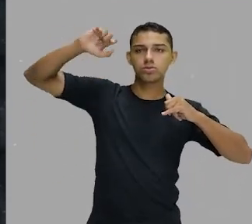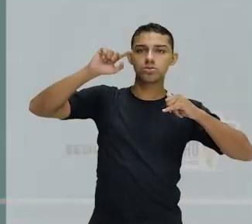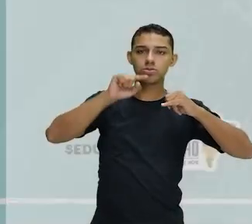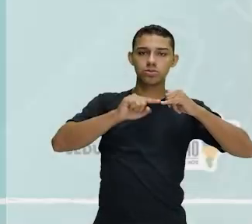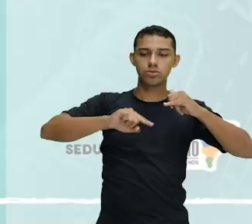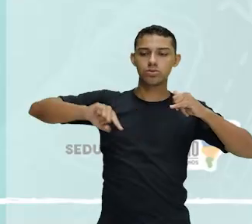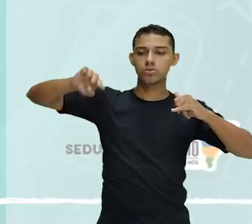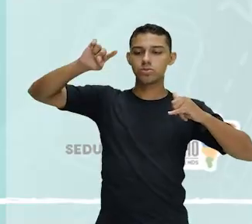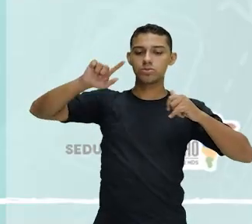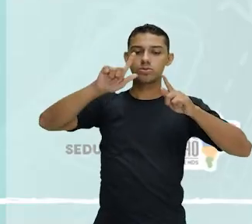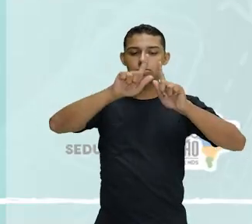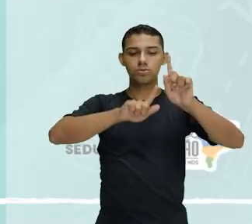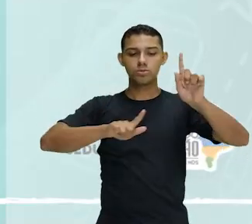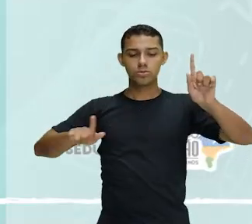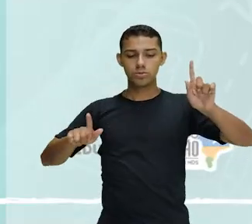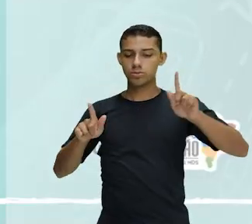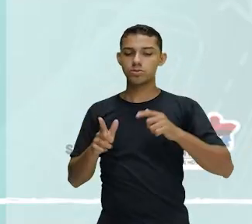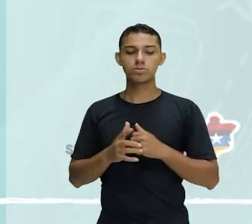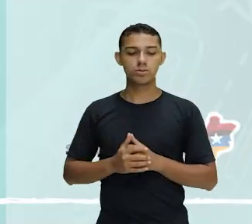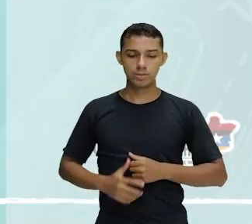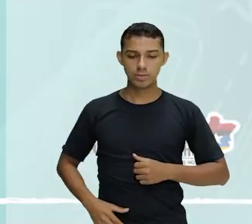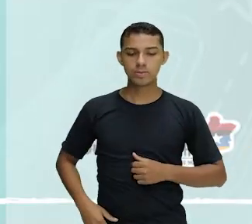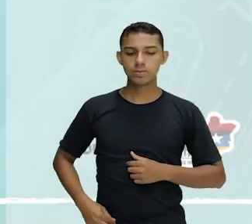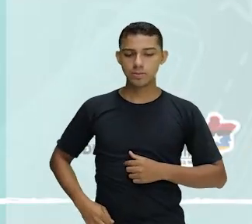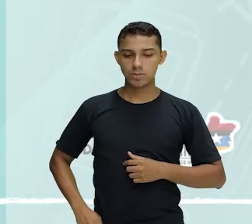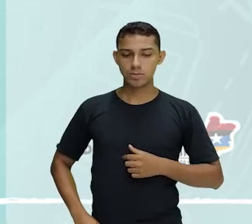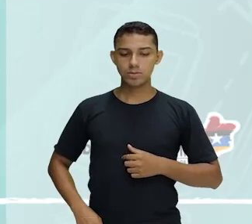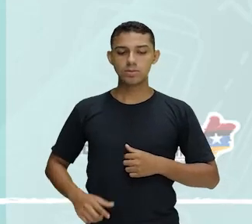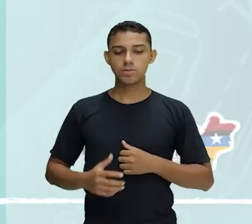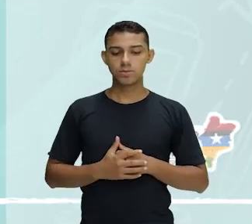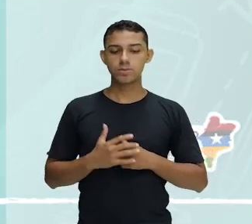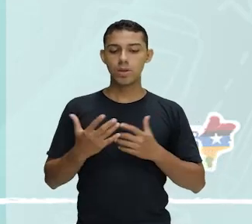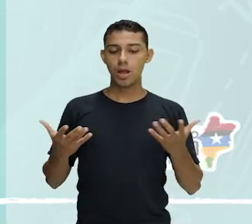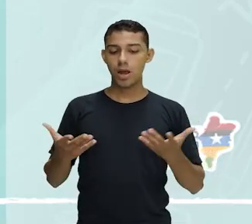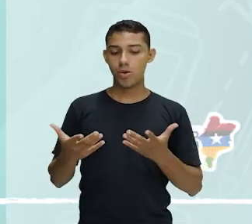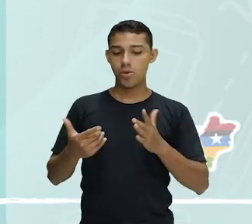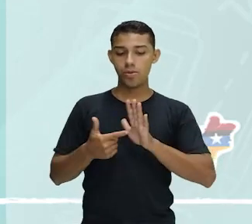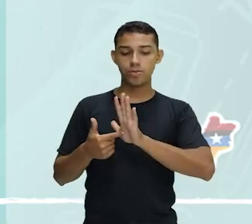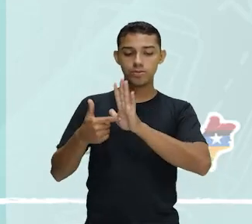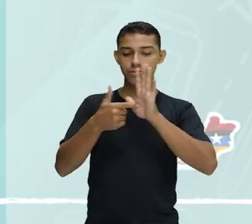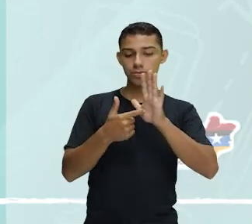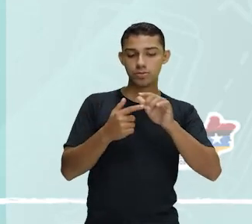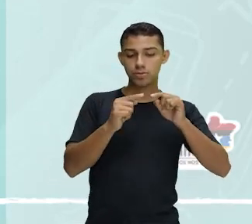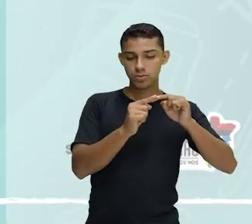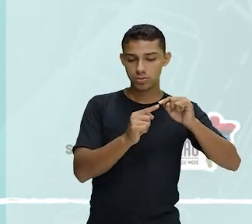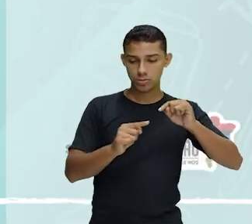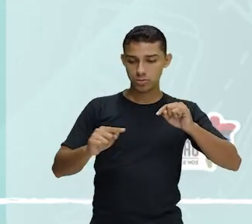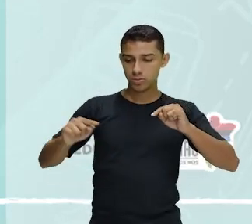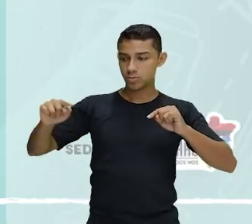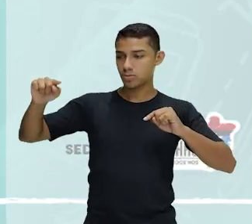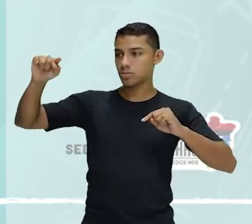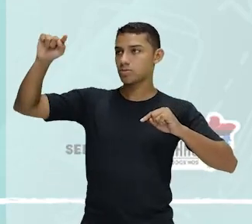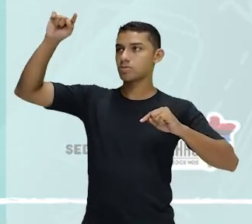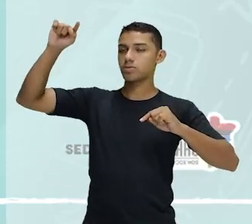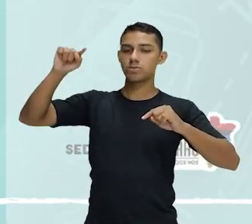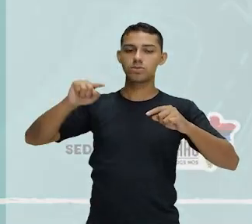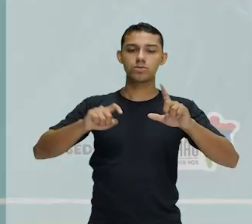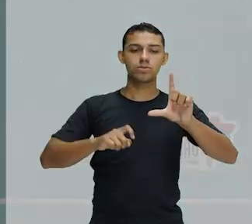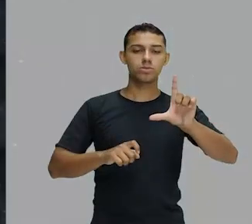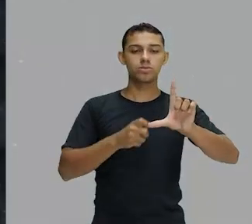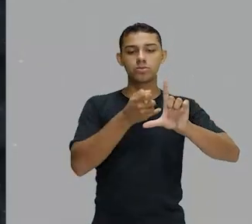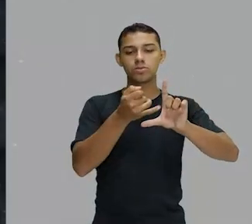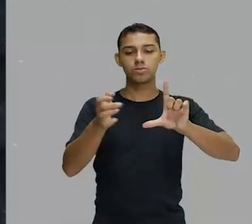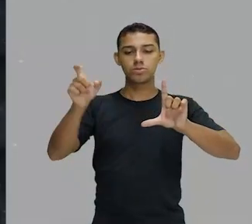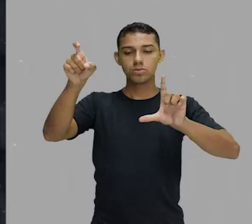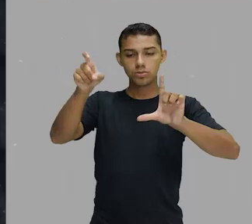não aumentam na mesma proporção. Tá? E aí mostra para nós uma curva característica da função exponencial,